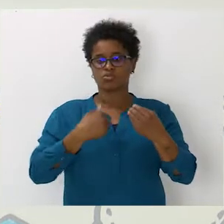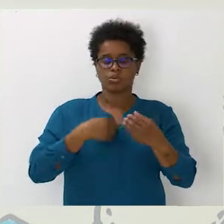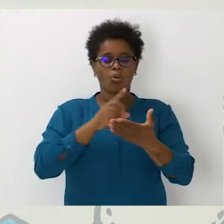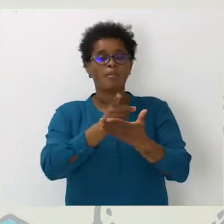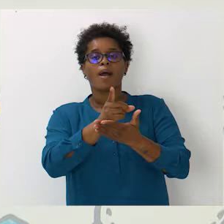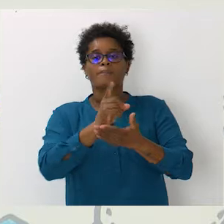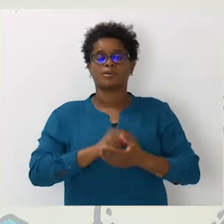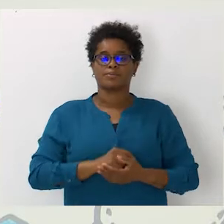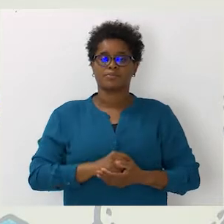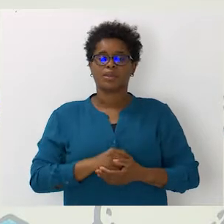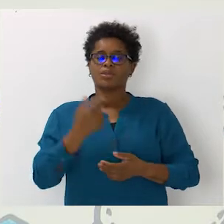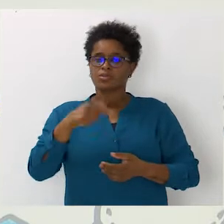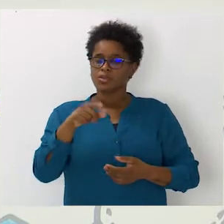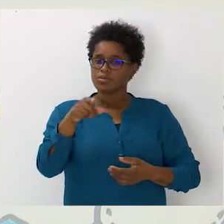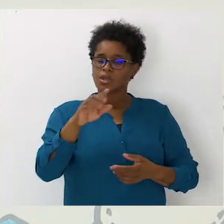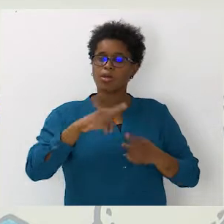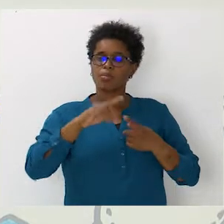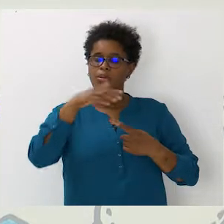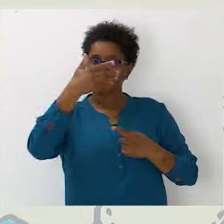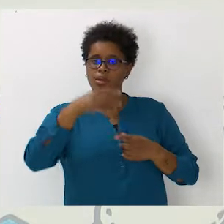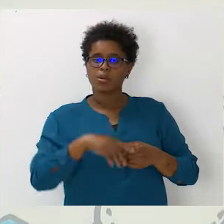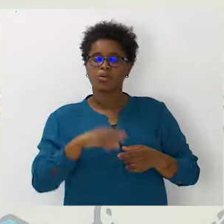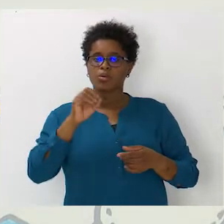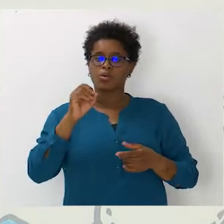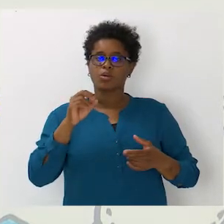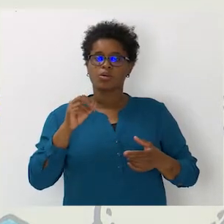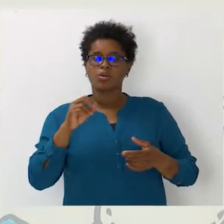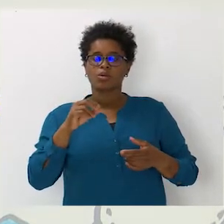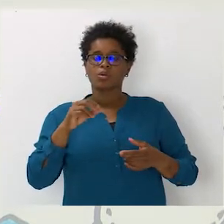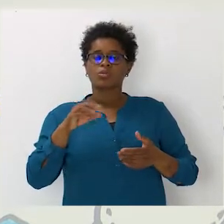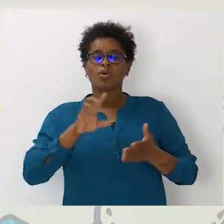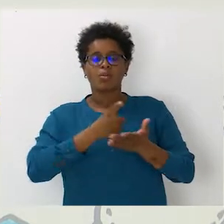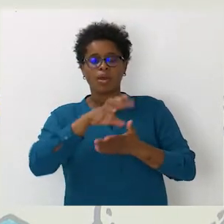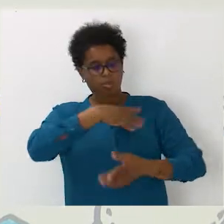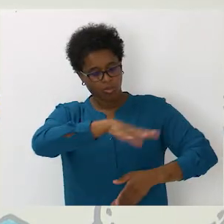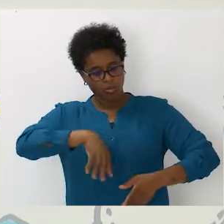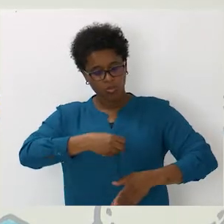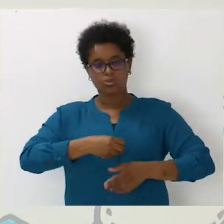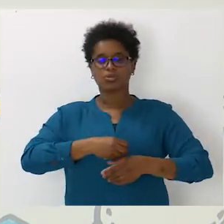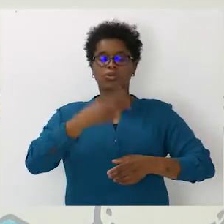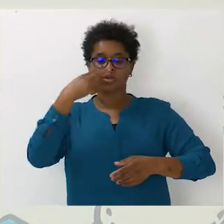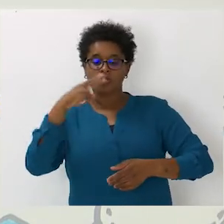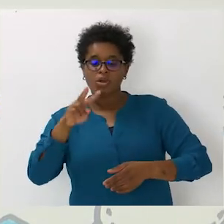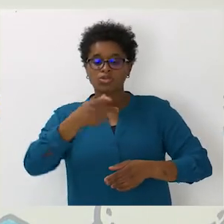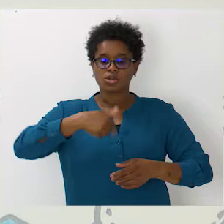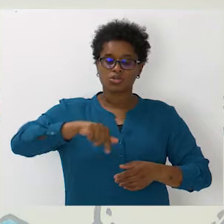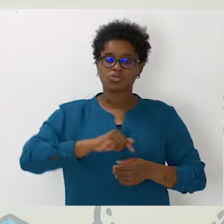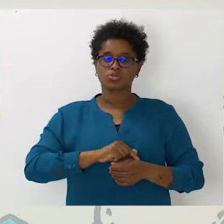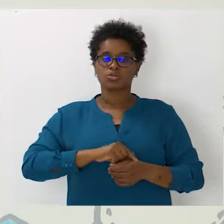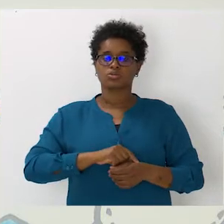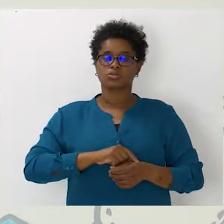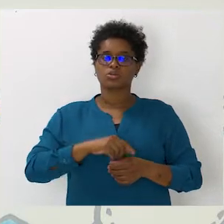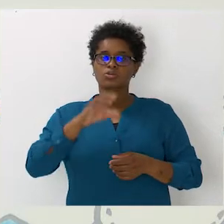o mapa. Temos, em primeiro lugar, o mundo, mapa mundo, né? Que mostra-nos